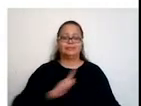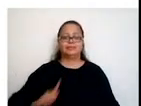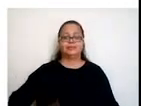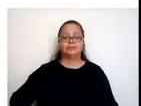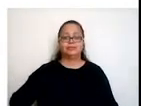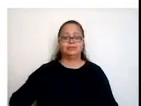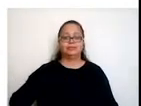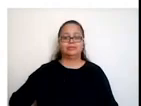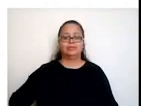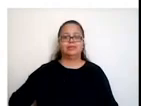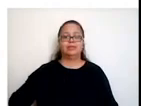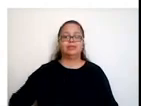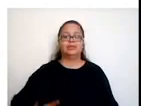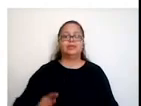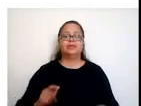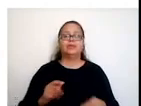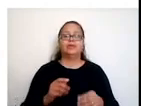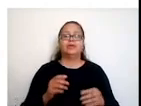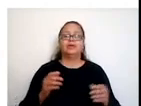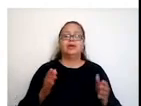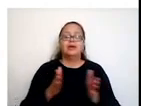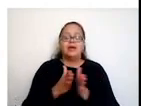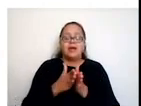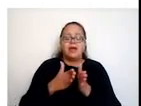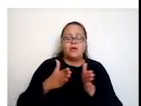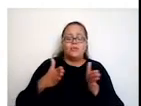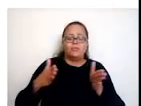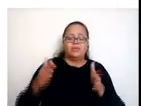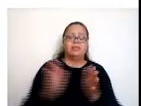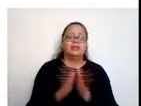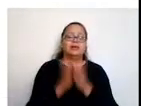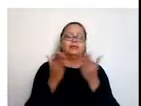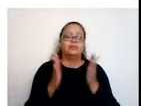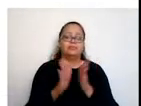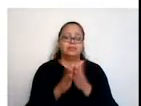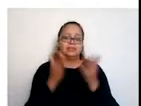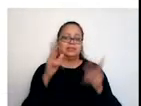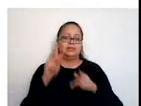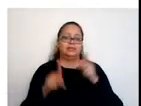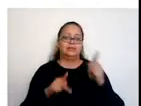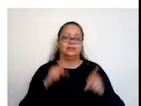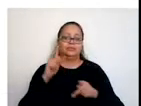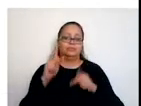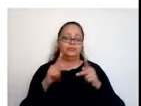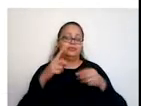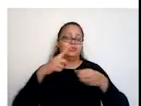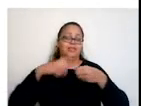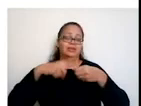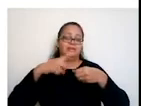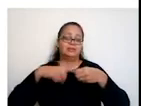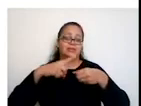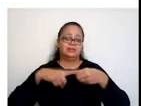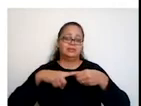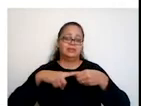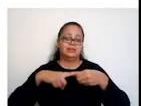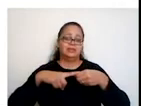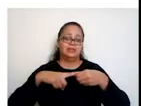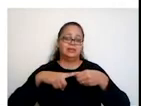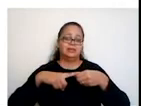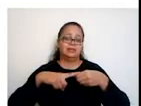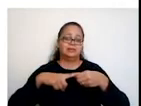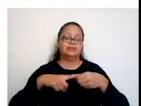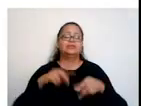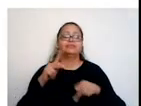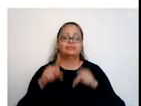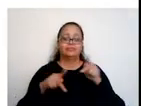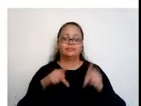governo aumentavam ainda mais a miséria da população. Né? Então, nas cidades, a situação de